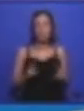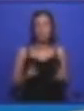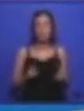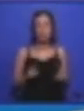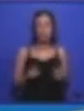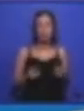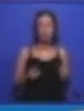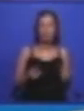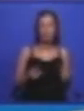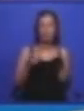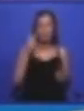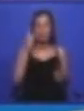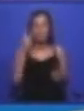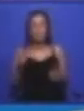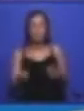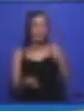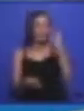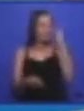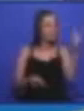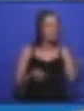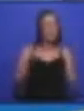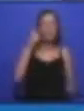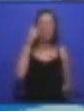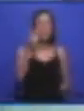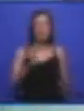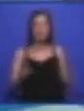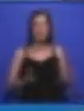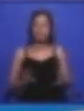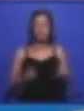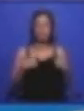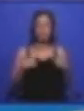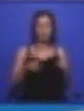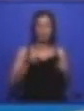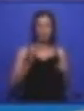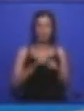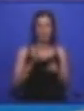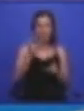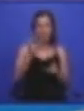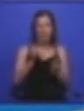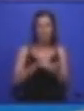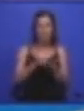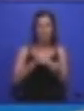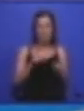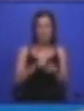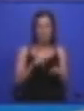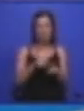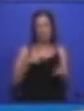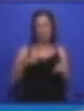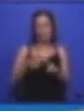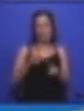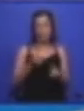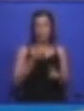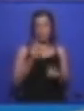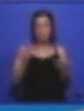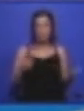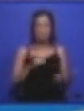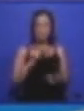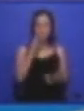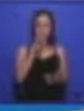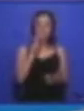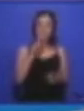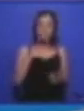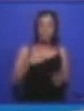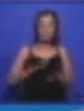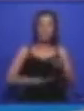andar a visitar este, a visitar aquele, a visitar o outro. Andar tipo Lapa, percebe? Não Exatamente. sou, não sou. Tenho sempre aquela